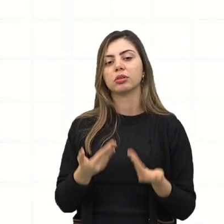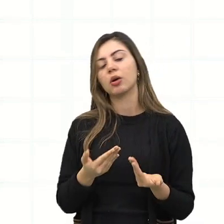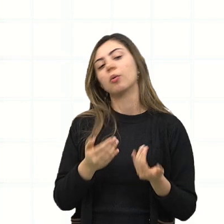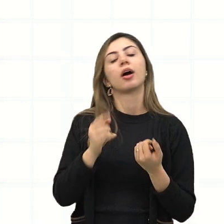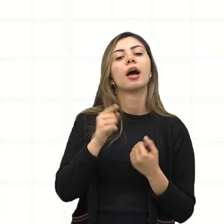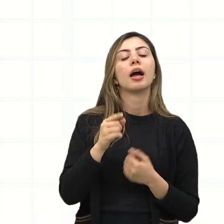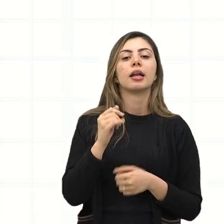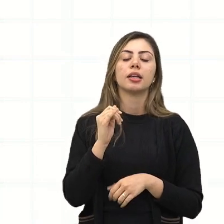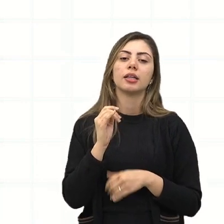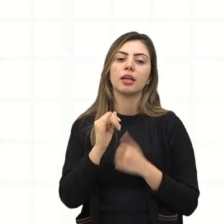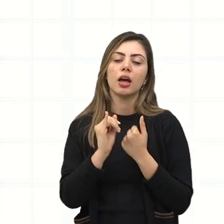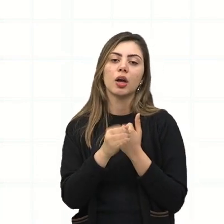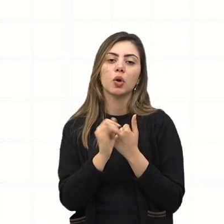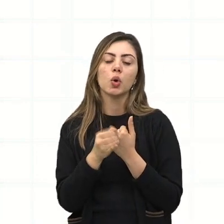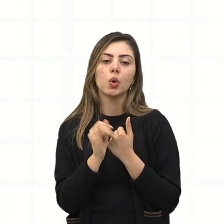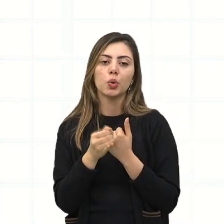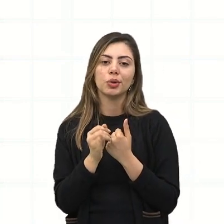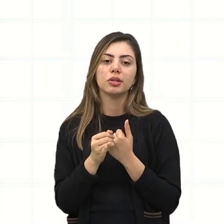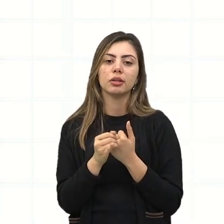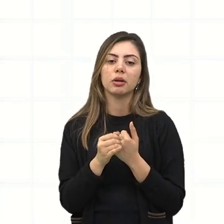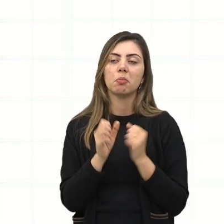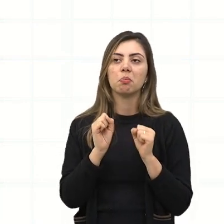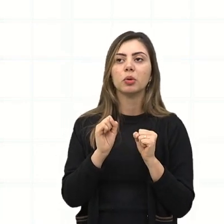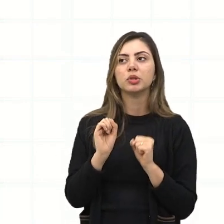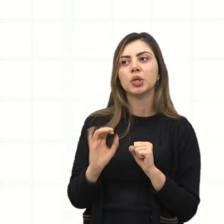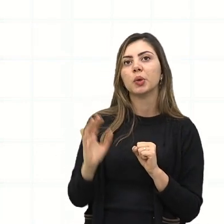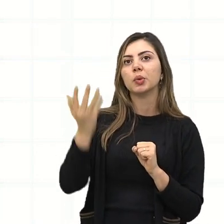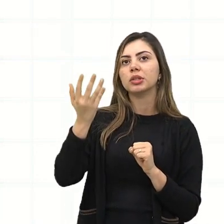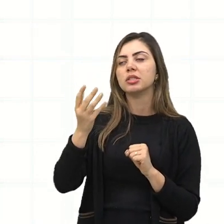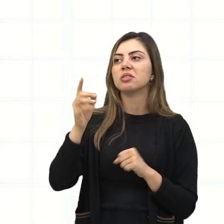um conflito, às vezes eu posso só narrar um evento